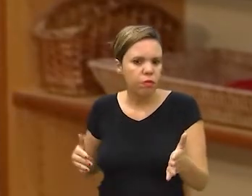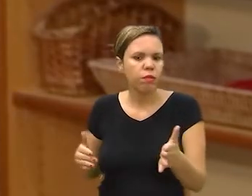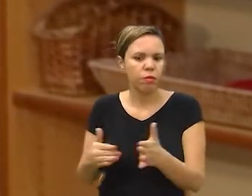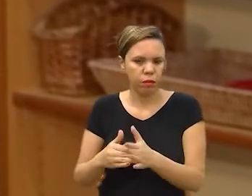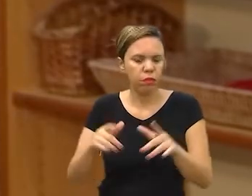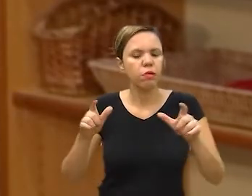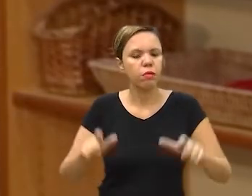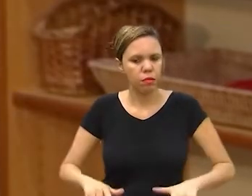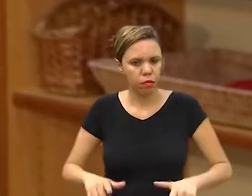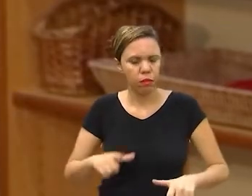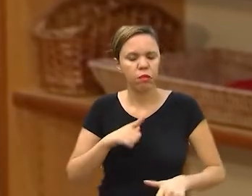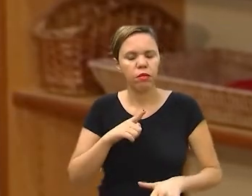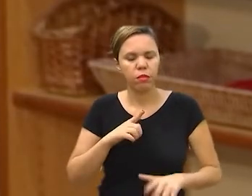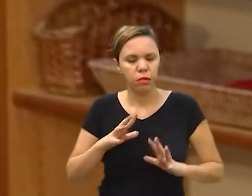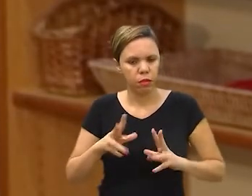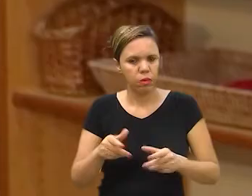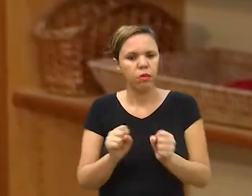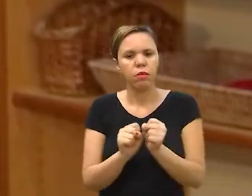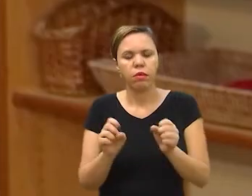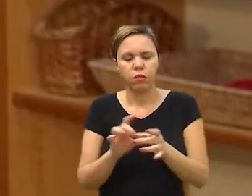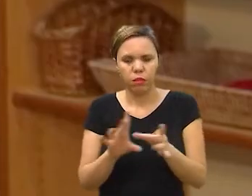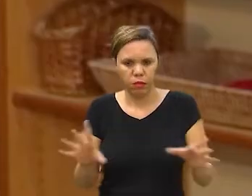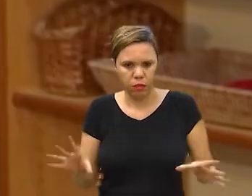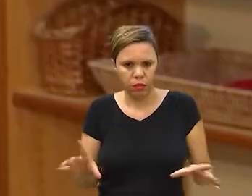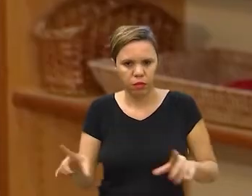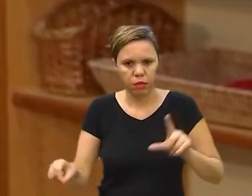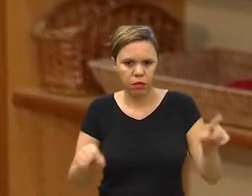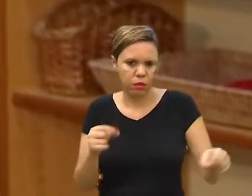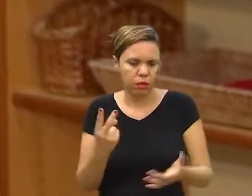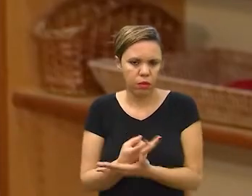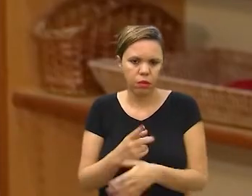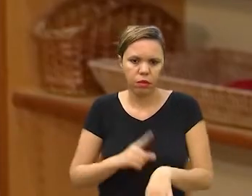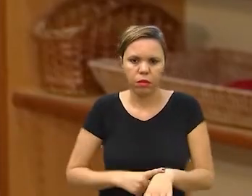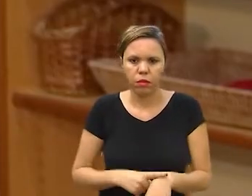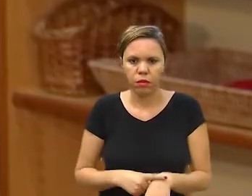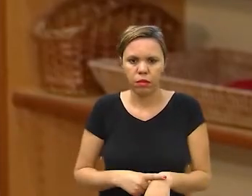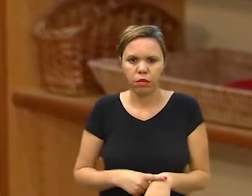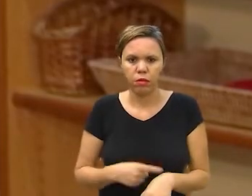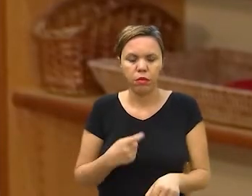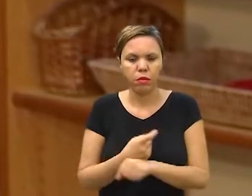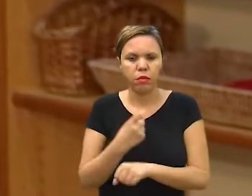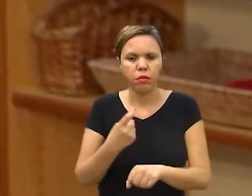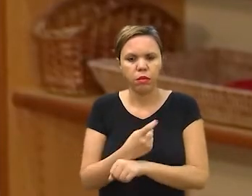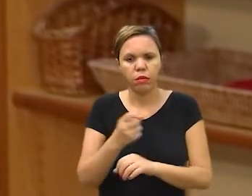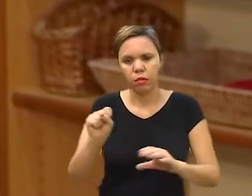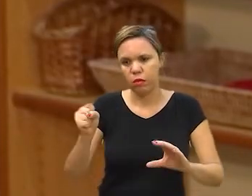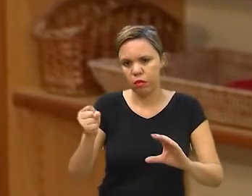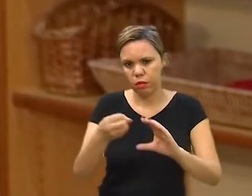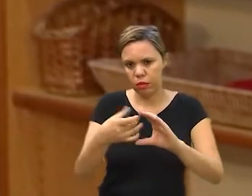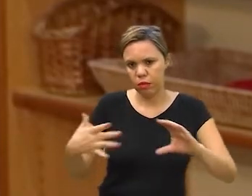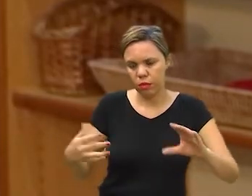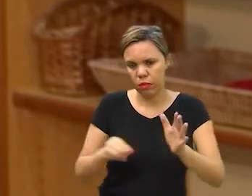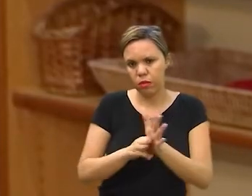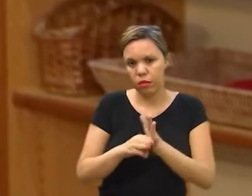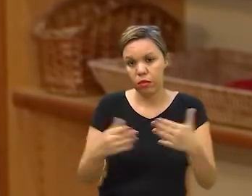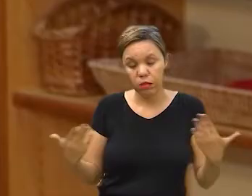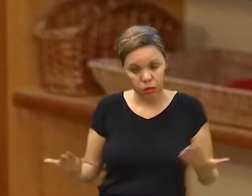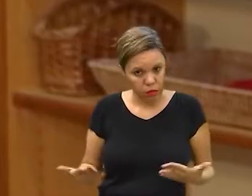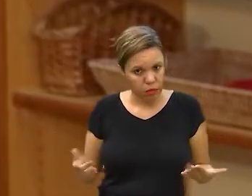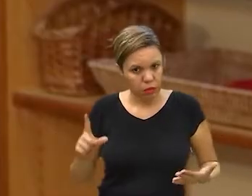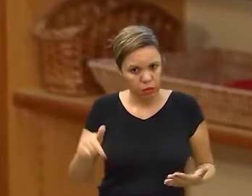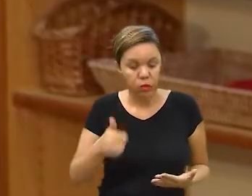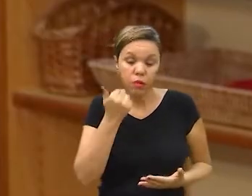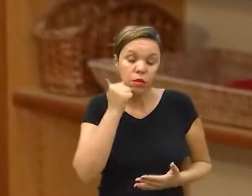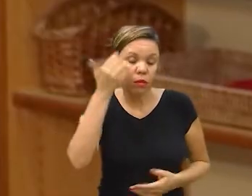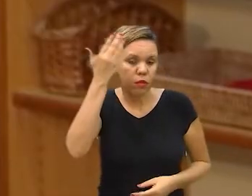no espaço, apesar de ter toda a liberdade de escolha também ao mesmo tempo. Então, ela foi descobrindo 8 características do método que hoje a